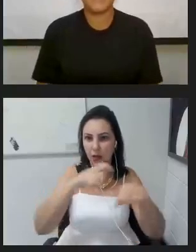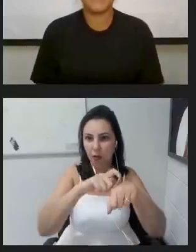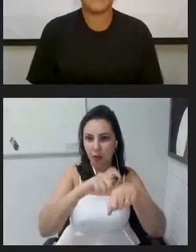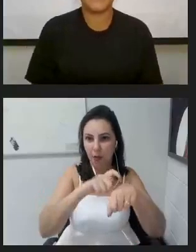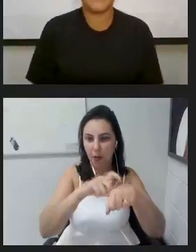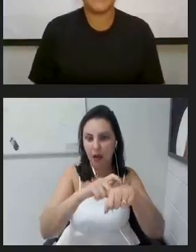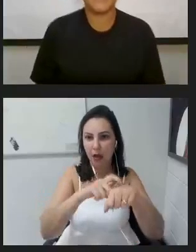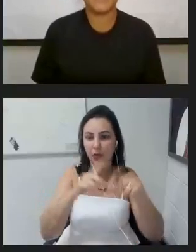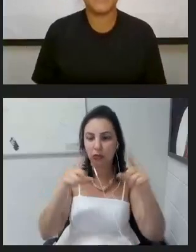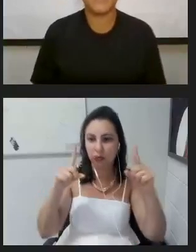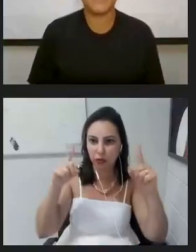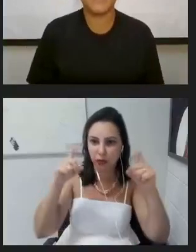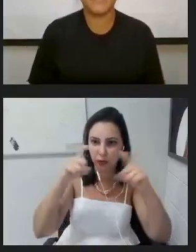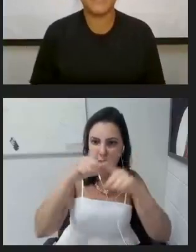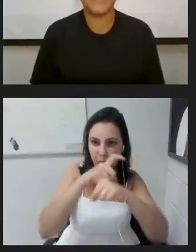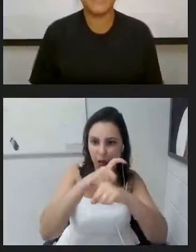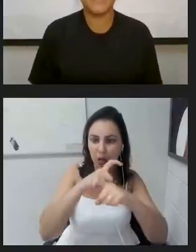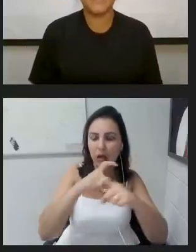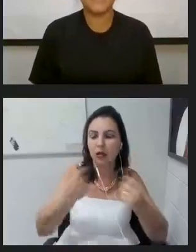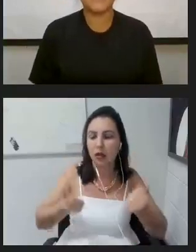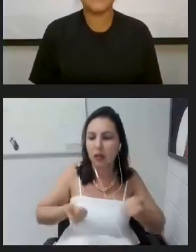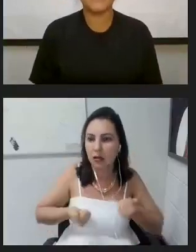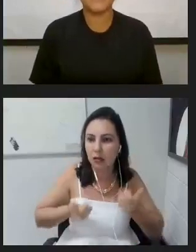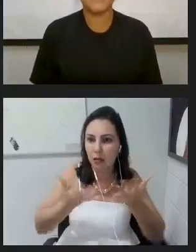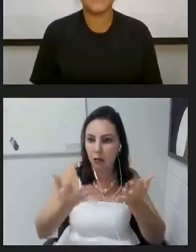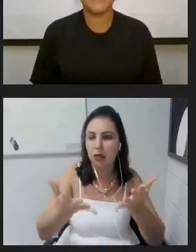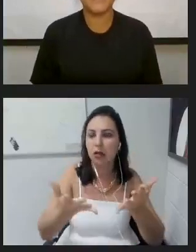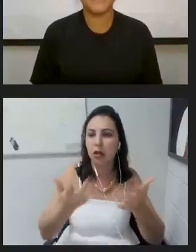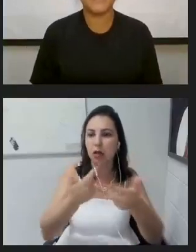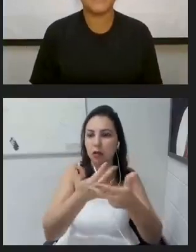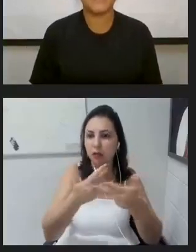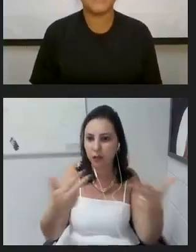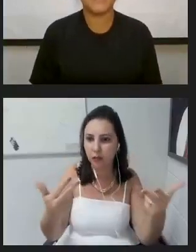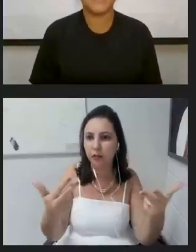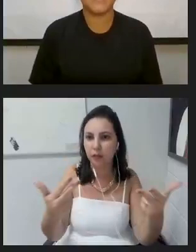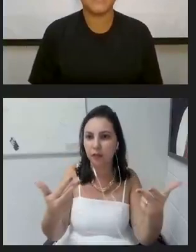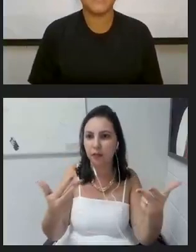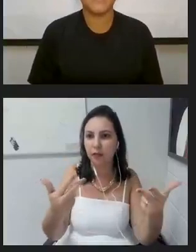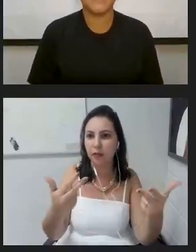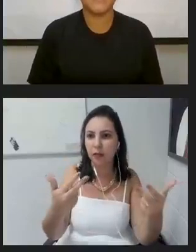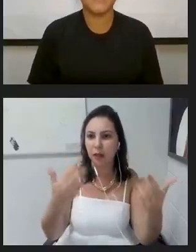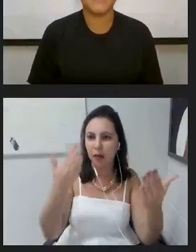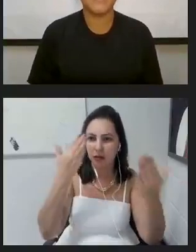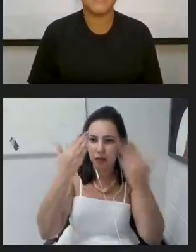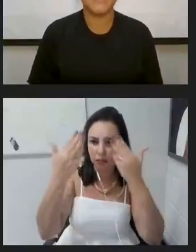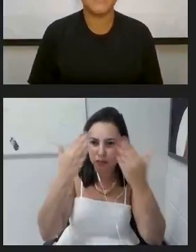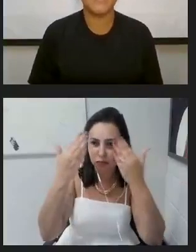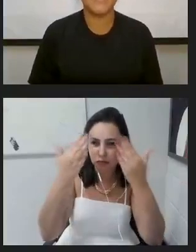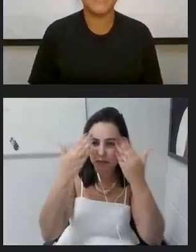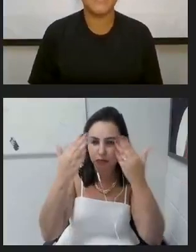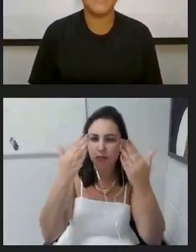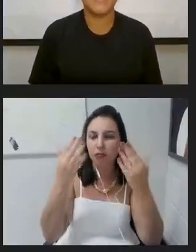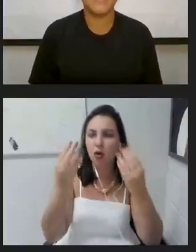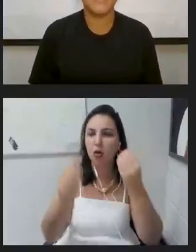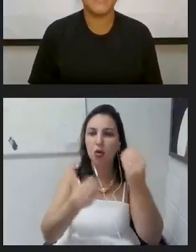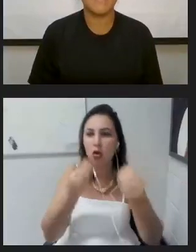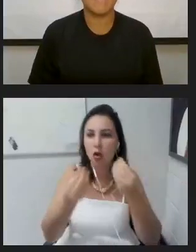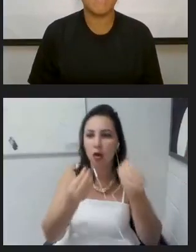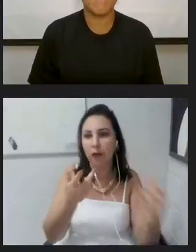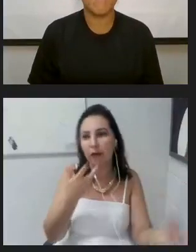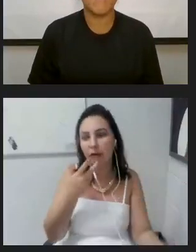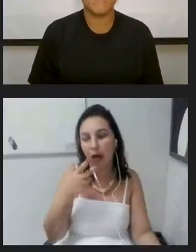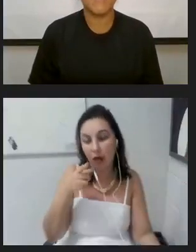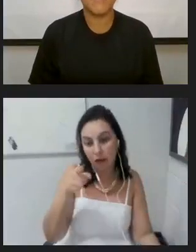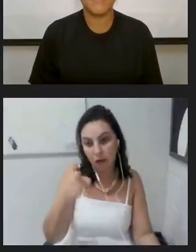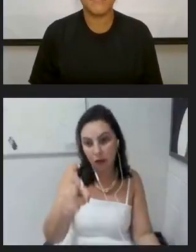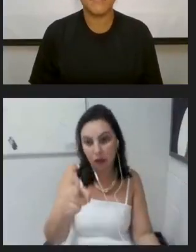de dificuldade, que ela está expressando um mal-estar psíquico e que fala, você